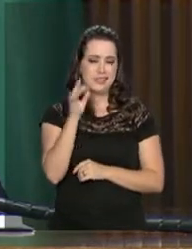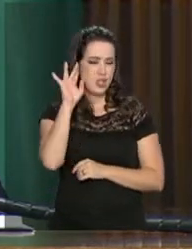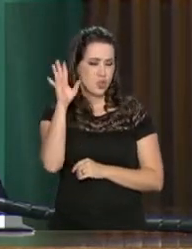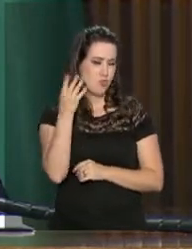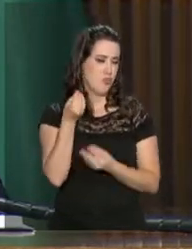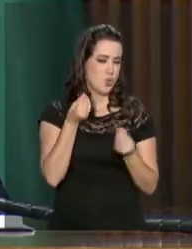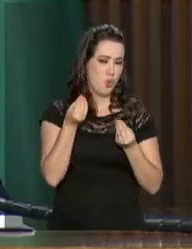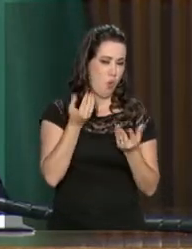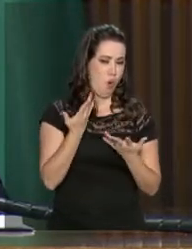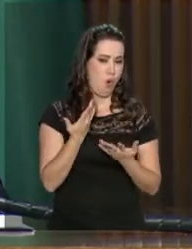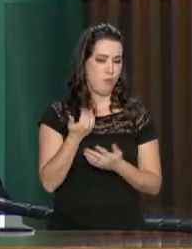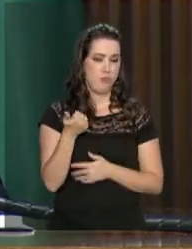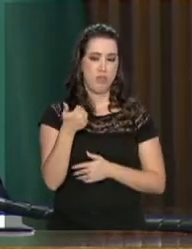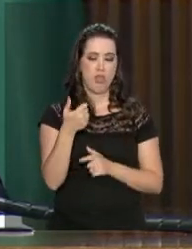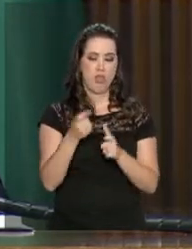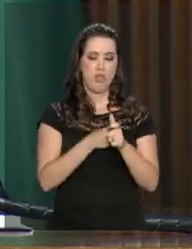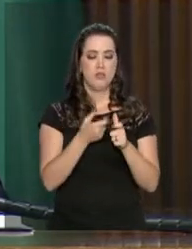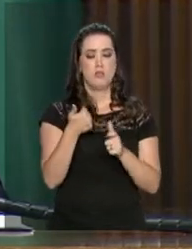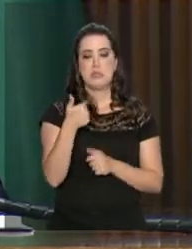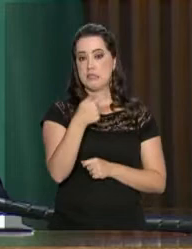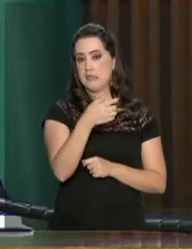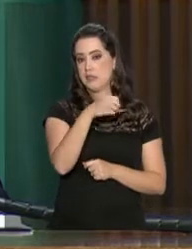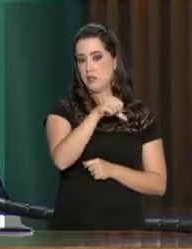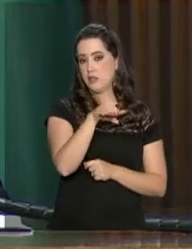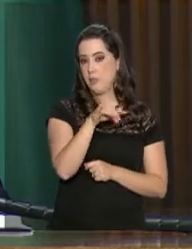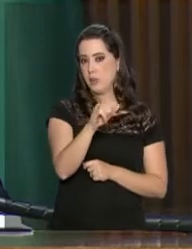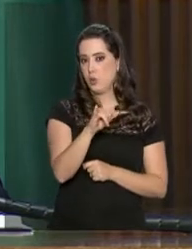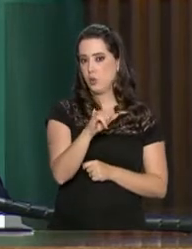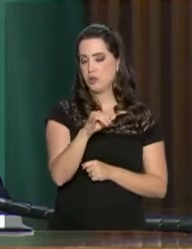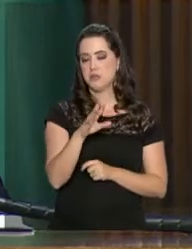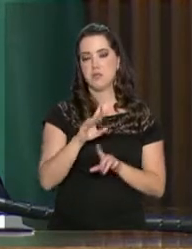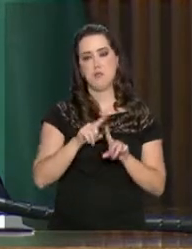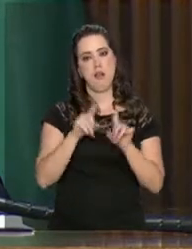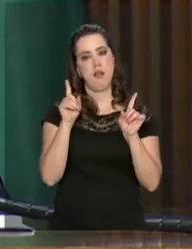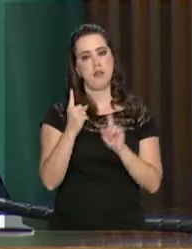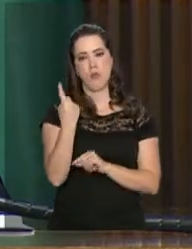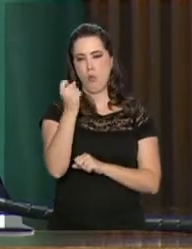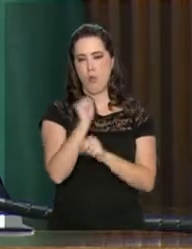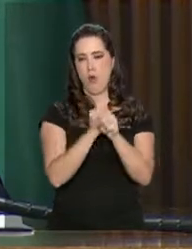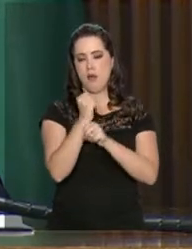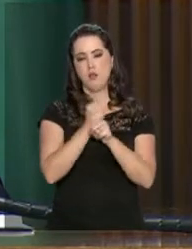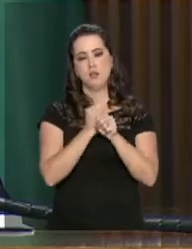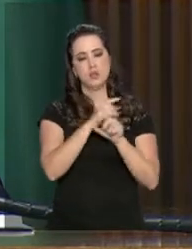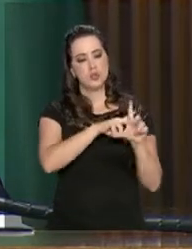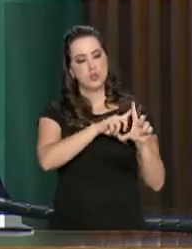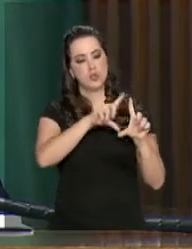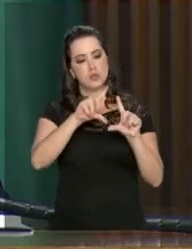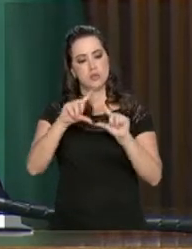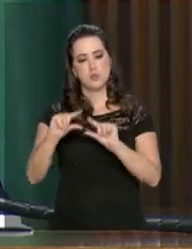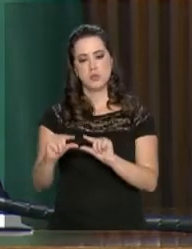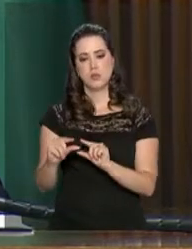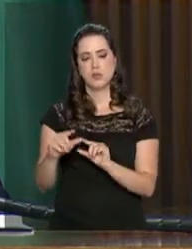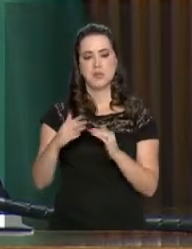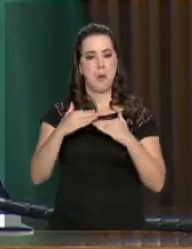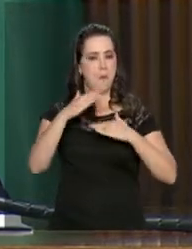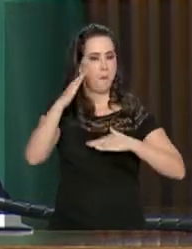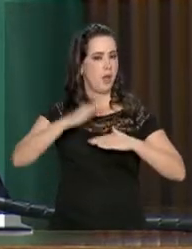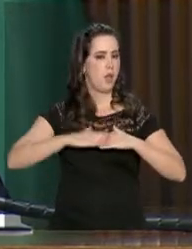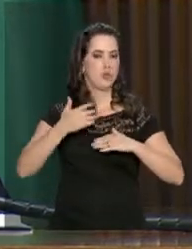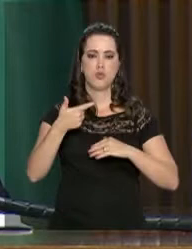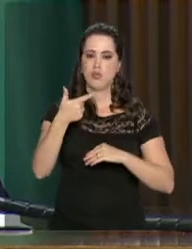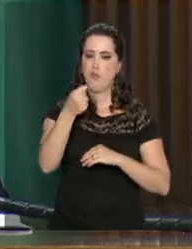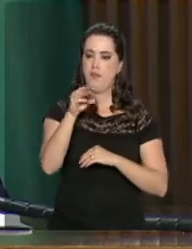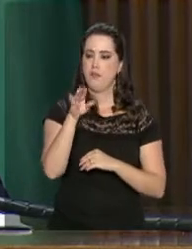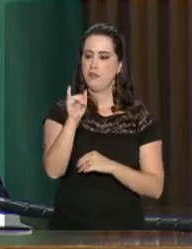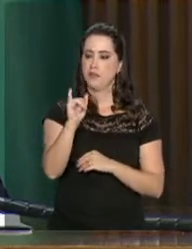de 179 bilhões e logo no primeiro ano reduzimos a uns vinte e tantos milhões que